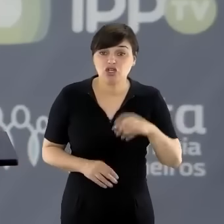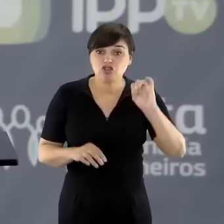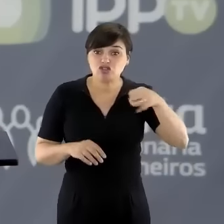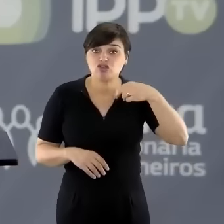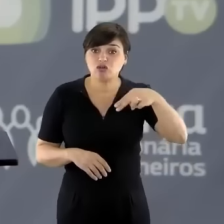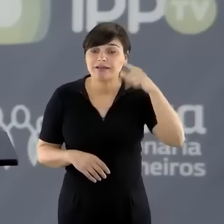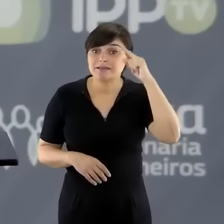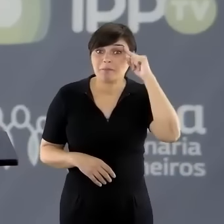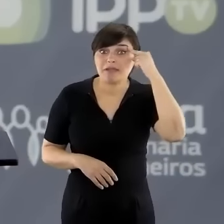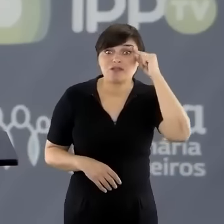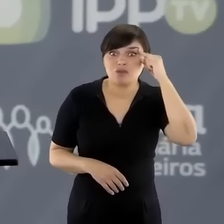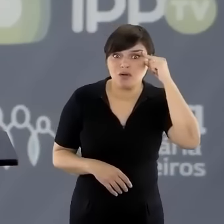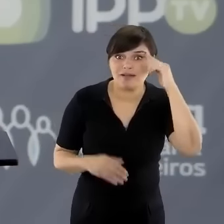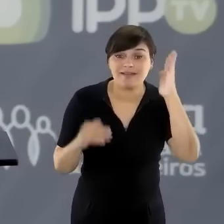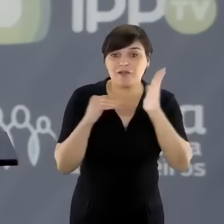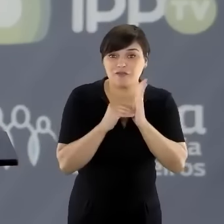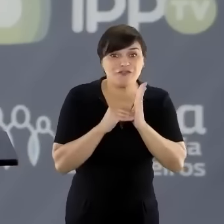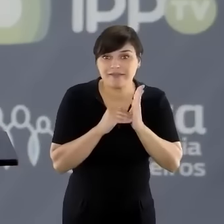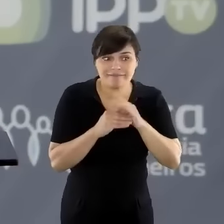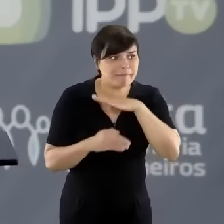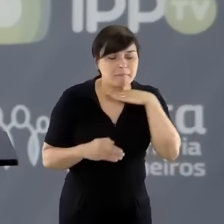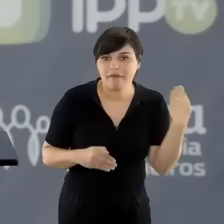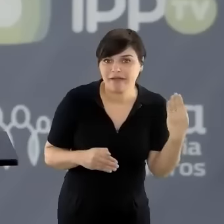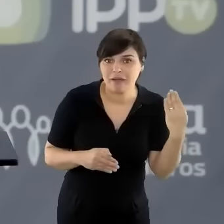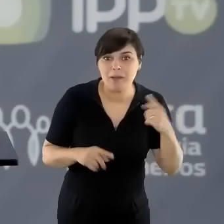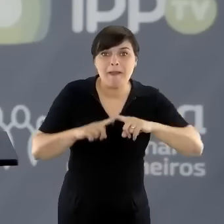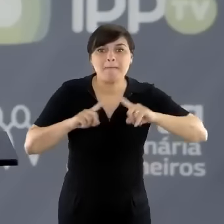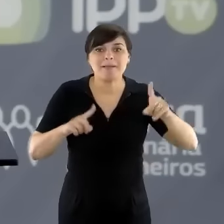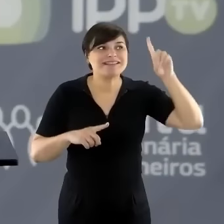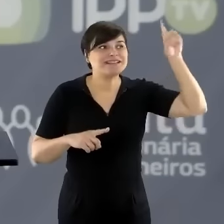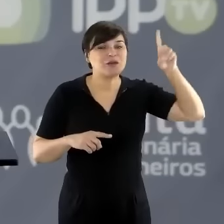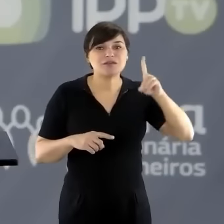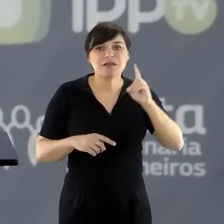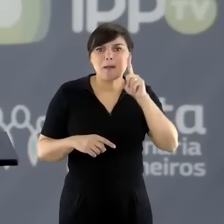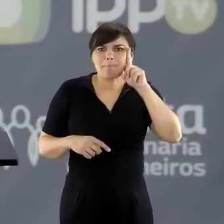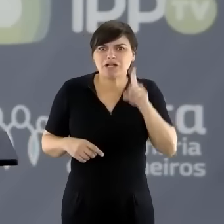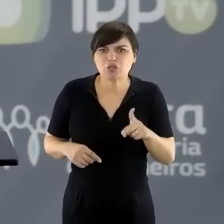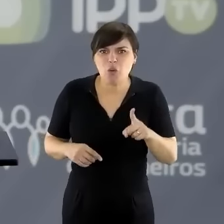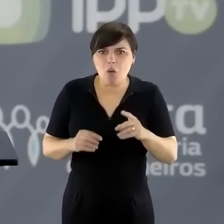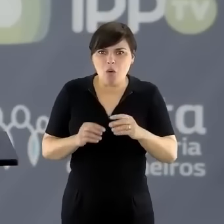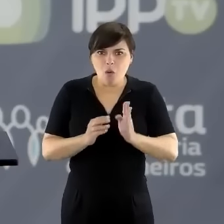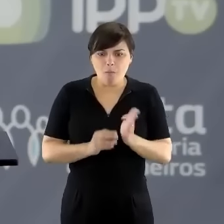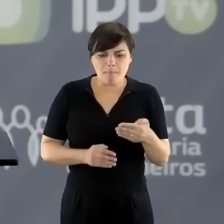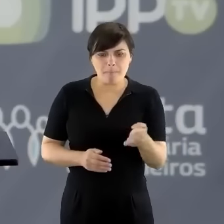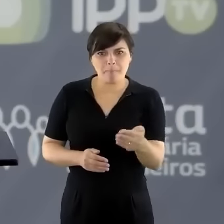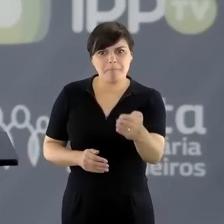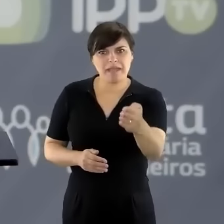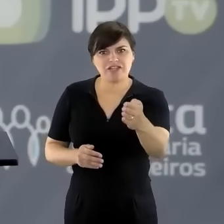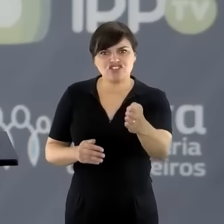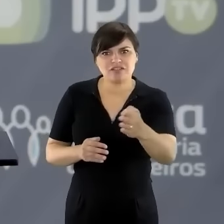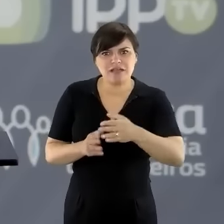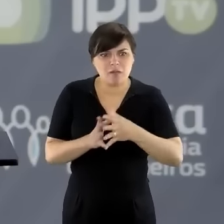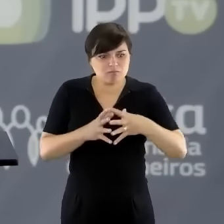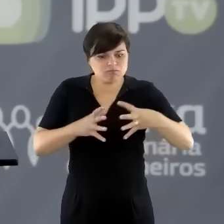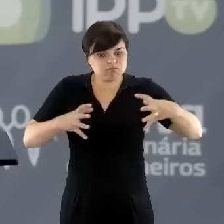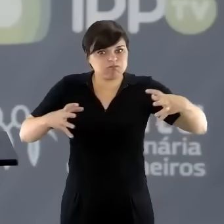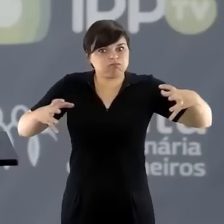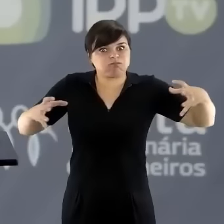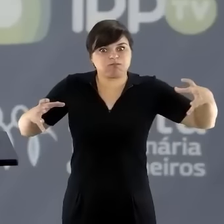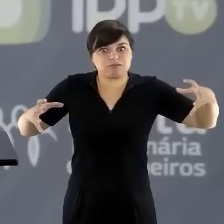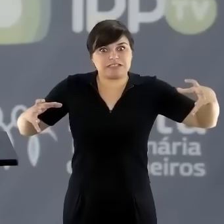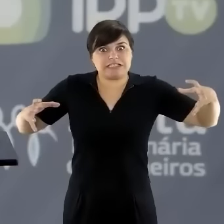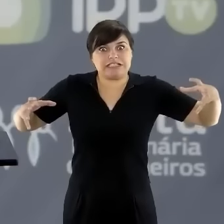escala um peixe um grande peixe para engulir Jonas e Jonas então tem a oportunidade de ser